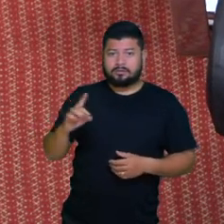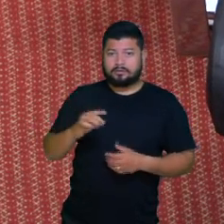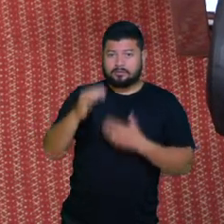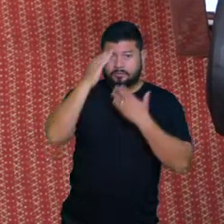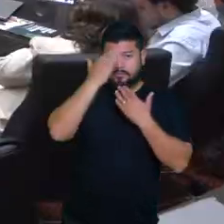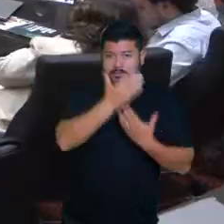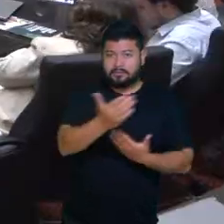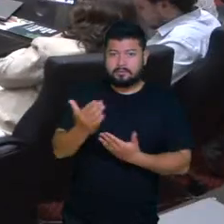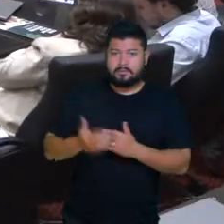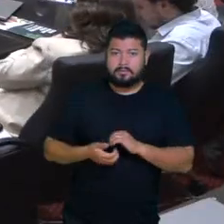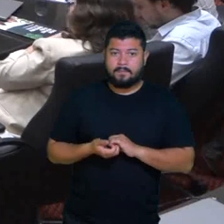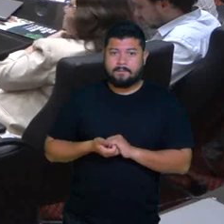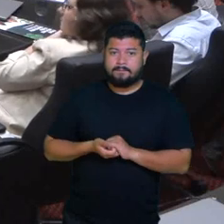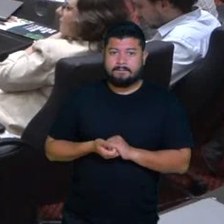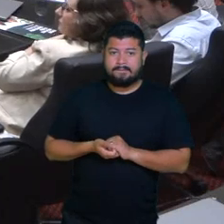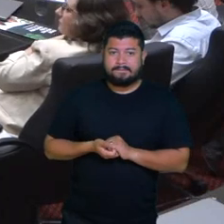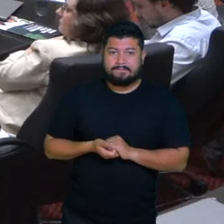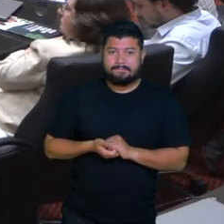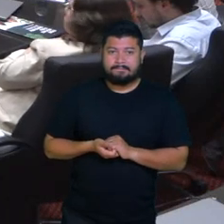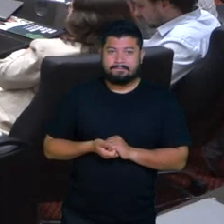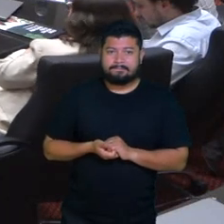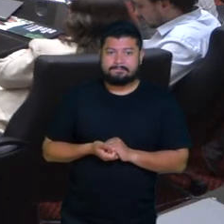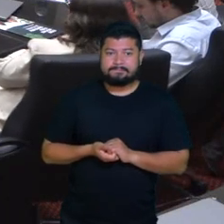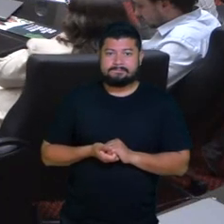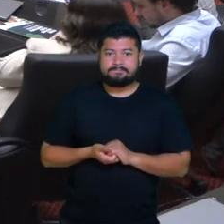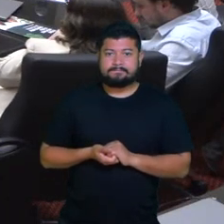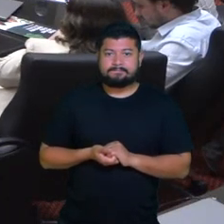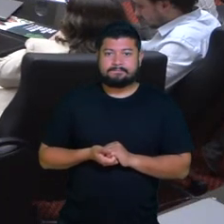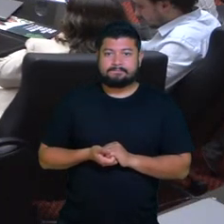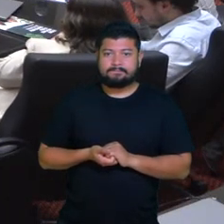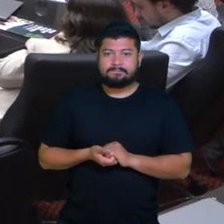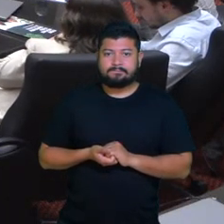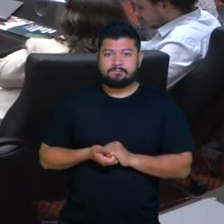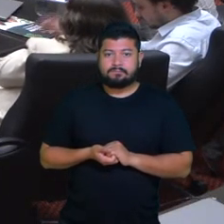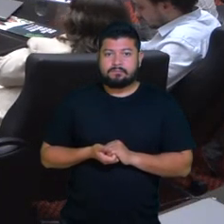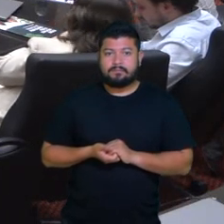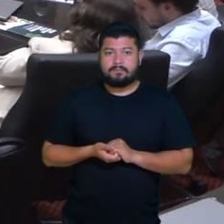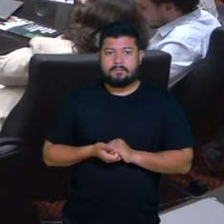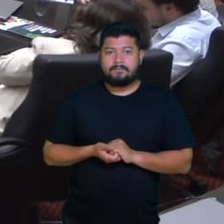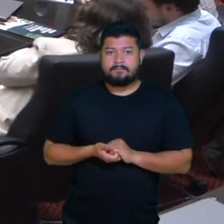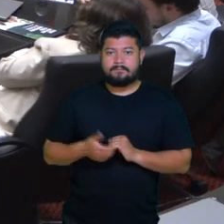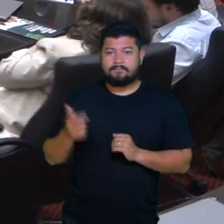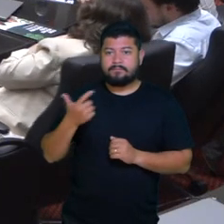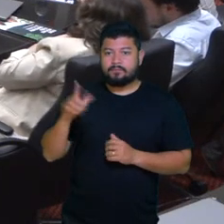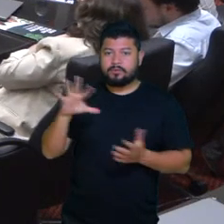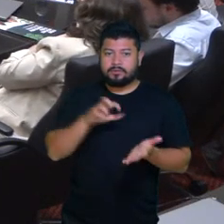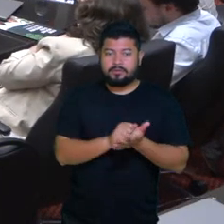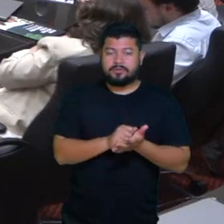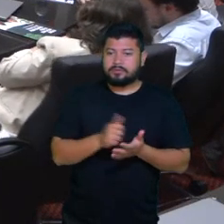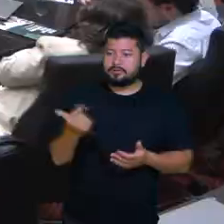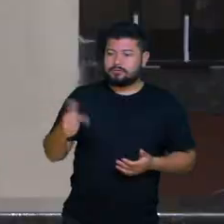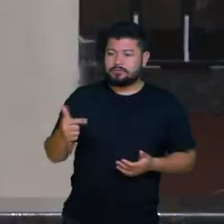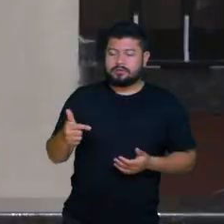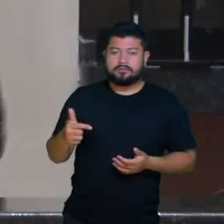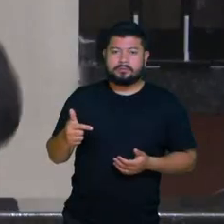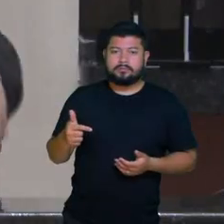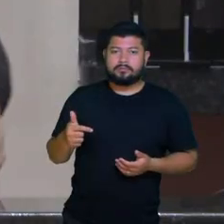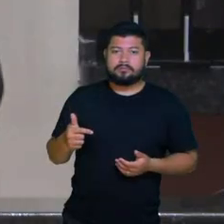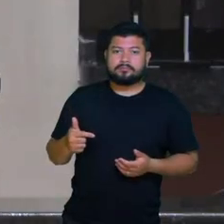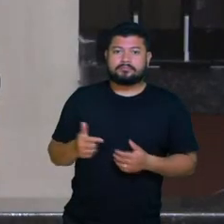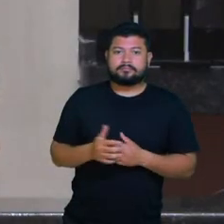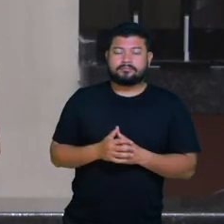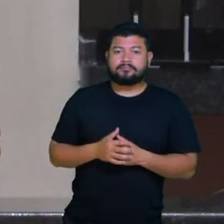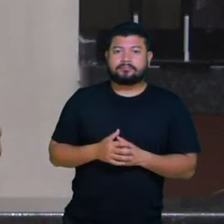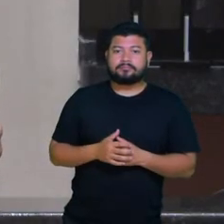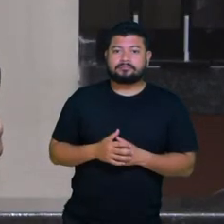obrigada Ok obrigado não tenho mais ninguém inscrito aqui o o